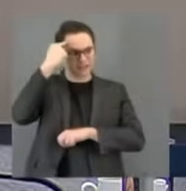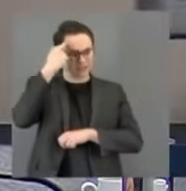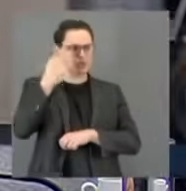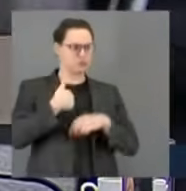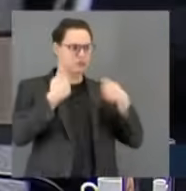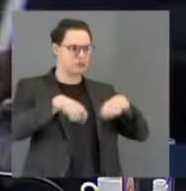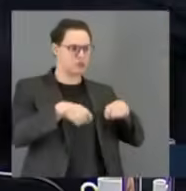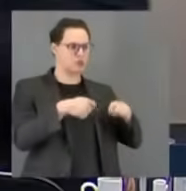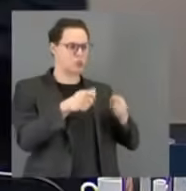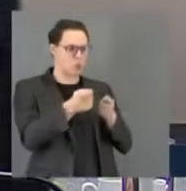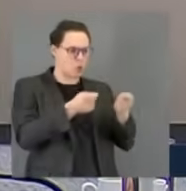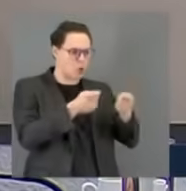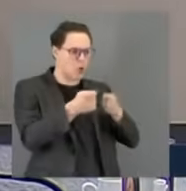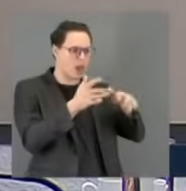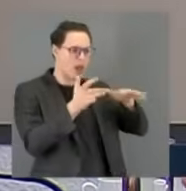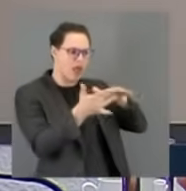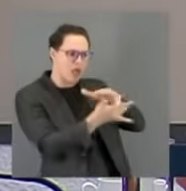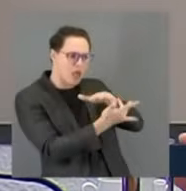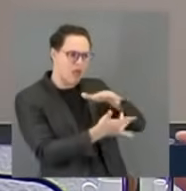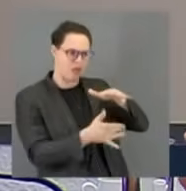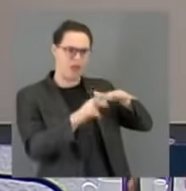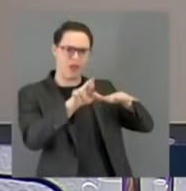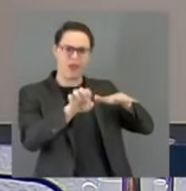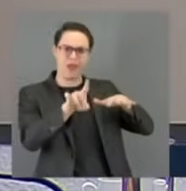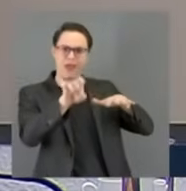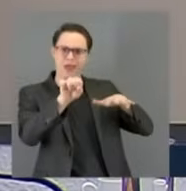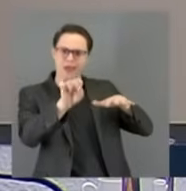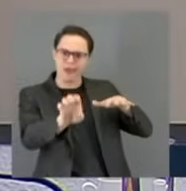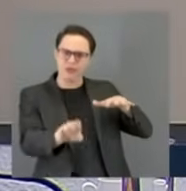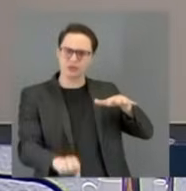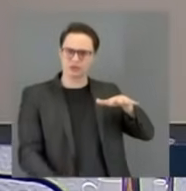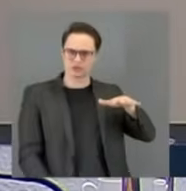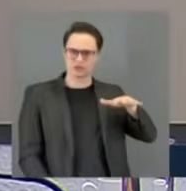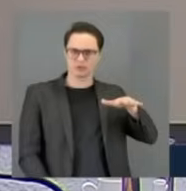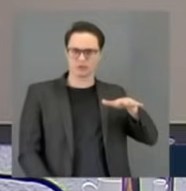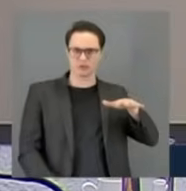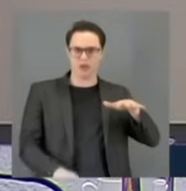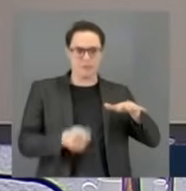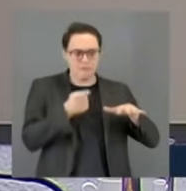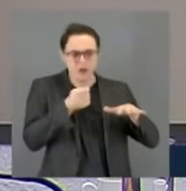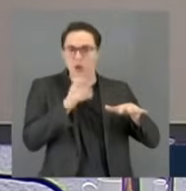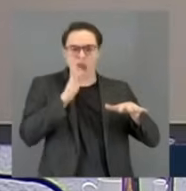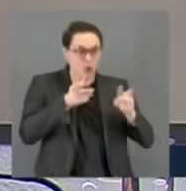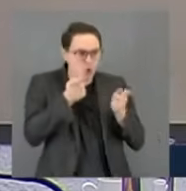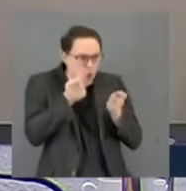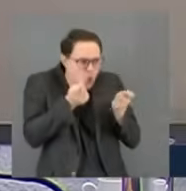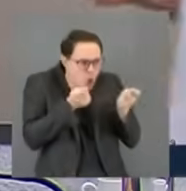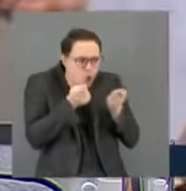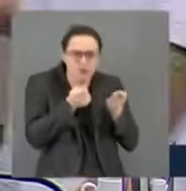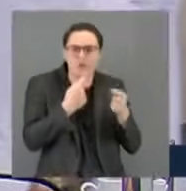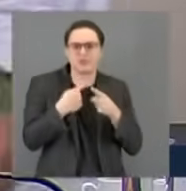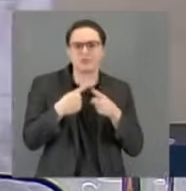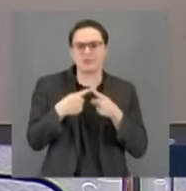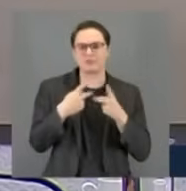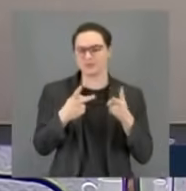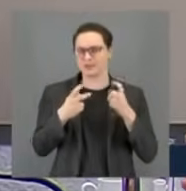sociais. Não apenas mais tentar manipular as redes, mas controlar. Porque eles viram que não